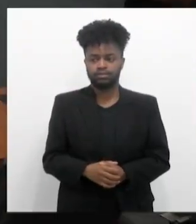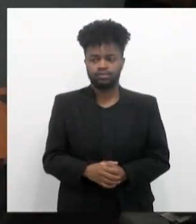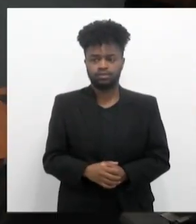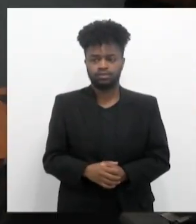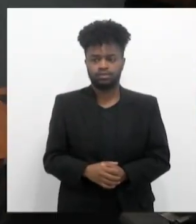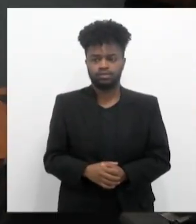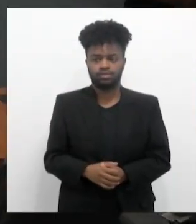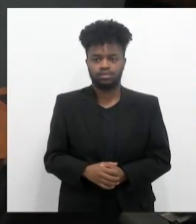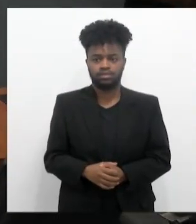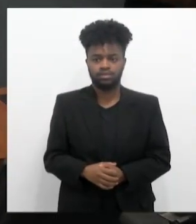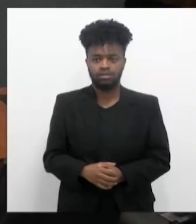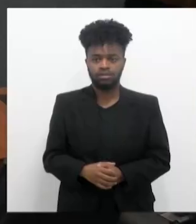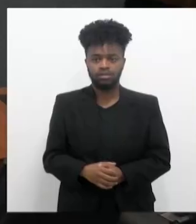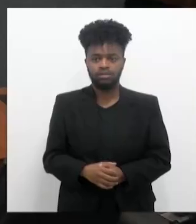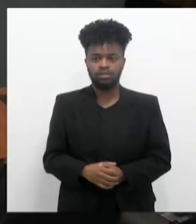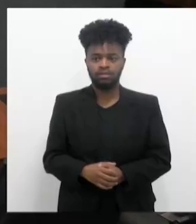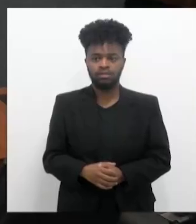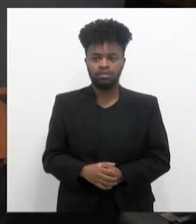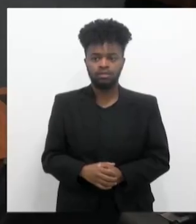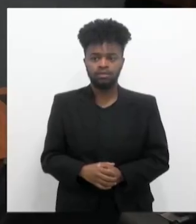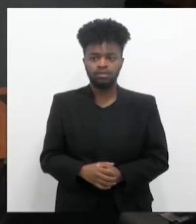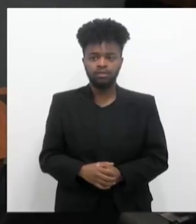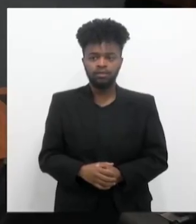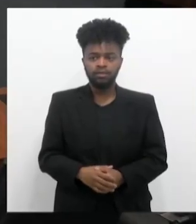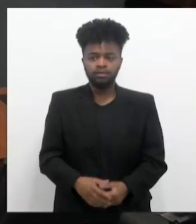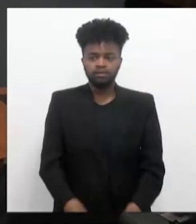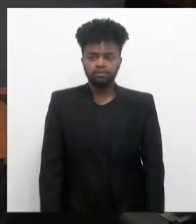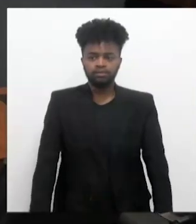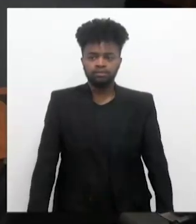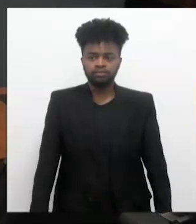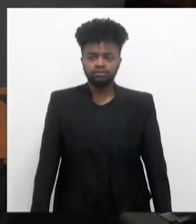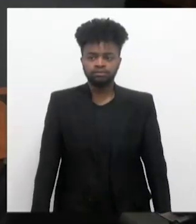Cadê o negócio para me ensinar para mim ralar?